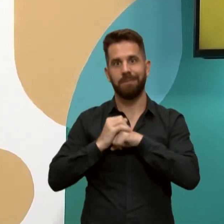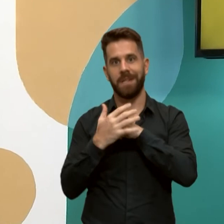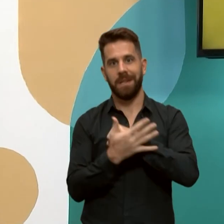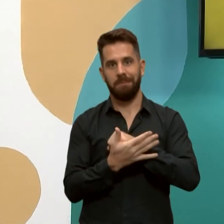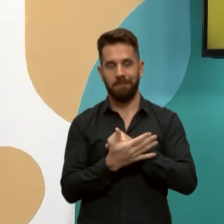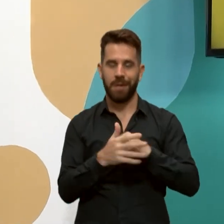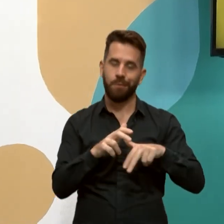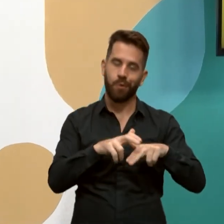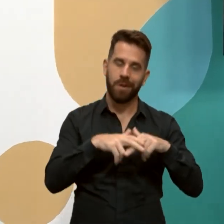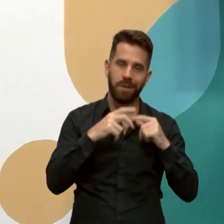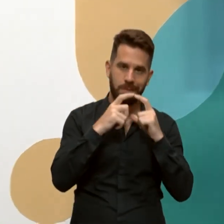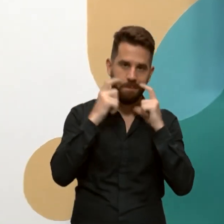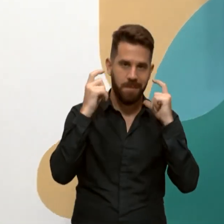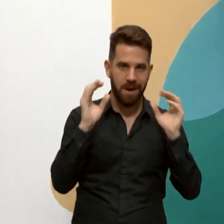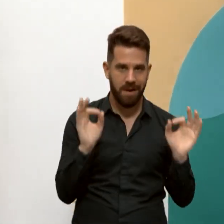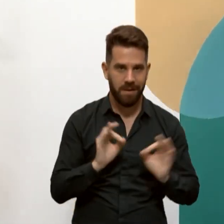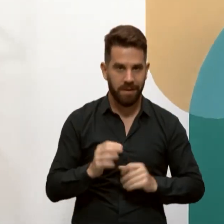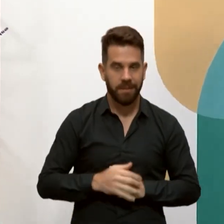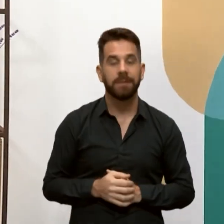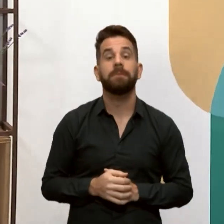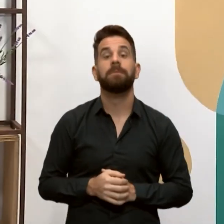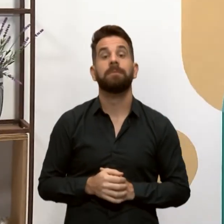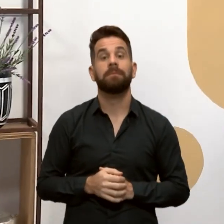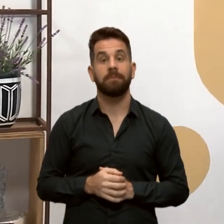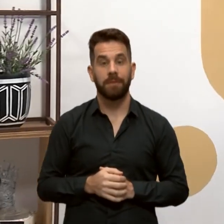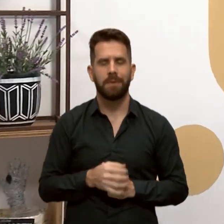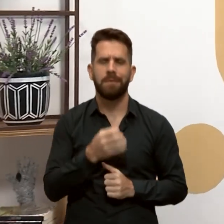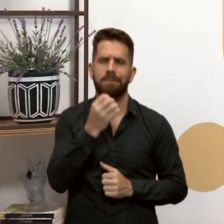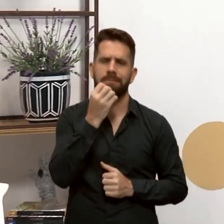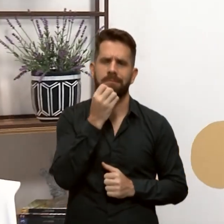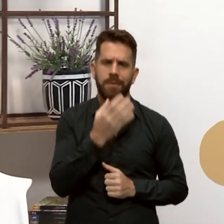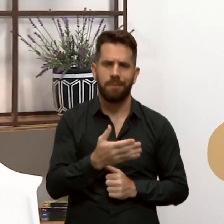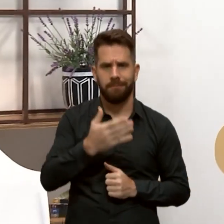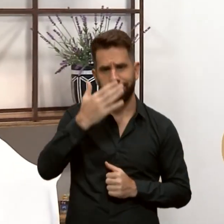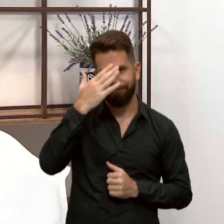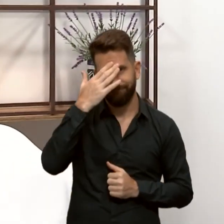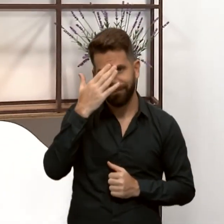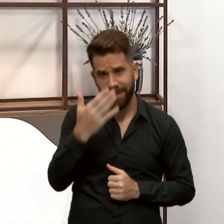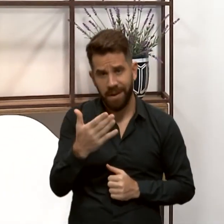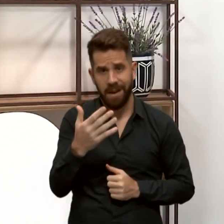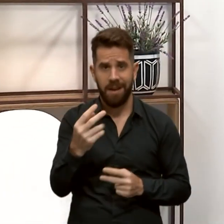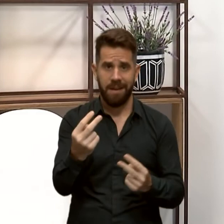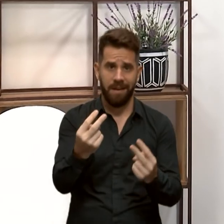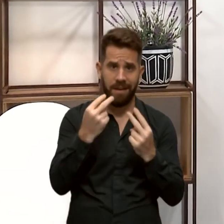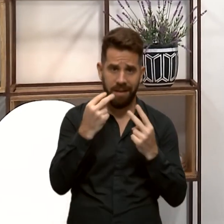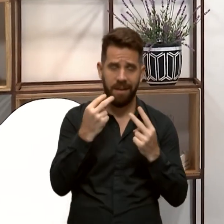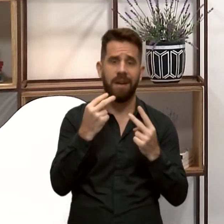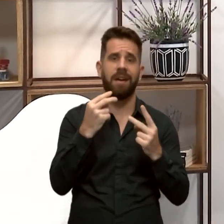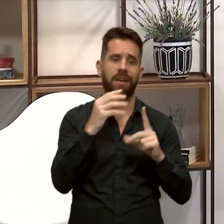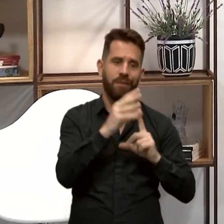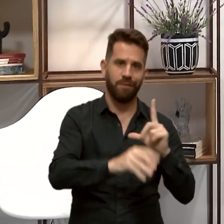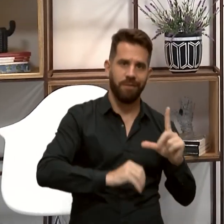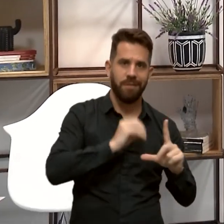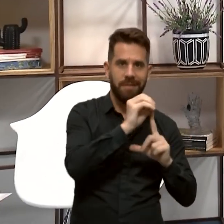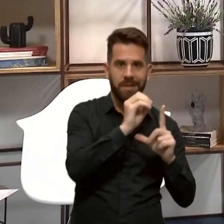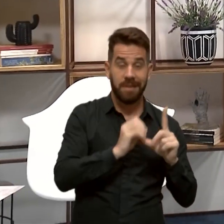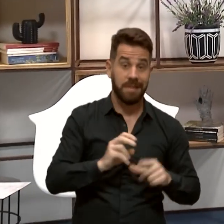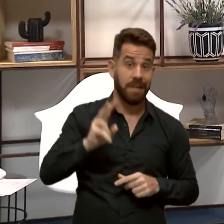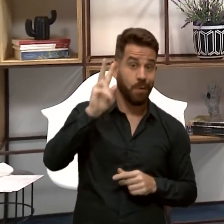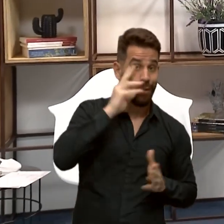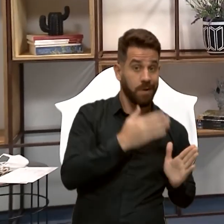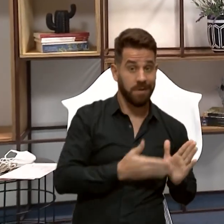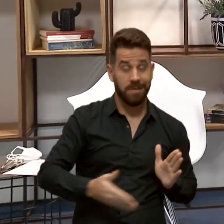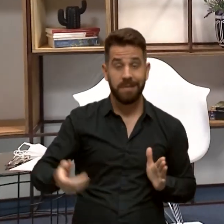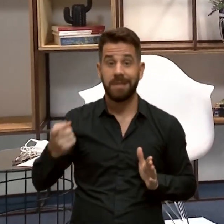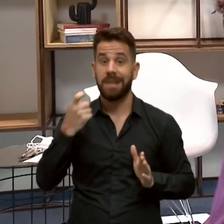obrigada pela sua companhia, um ótimo restinho de noite aí para você. Se cuida, tô aqui de segunda a sexta, sempre às 6 da noite. Até a próxima.